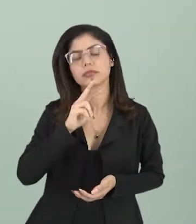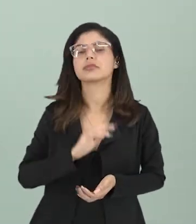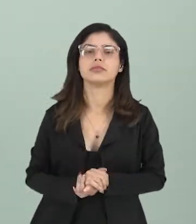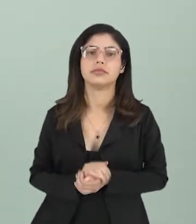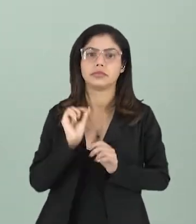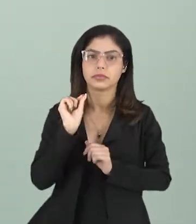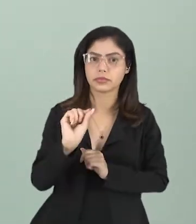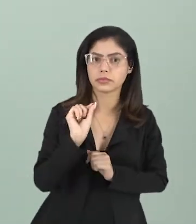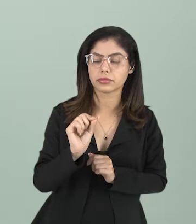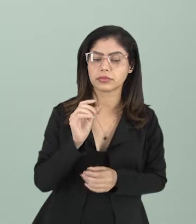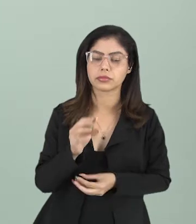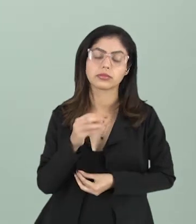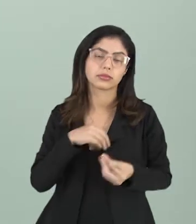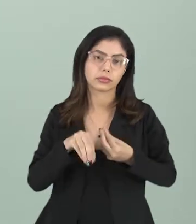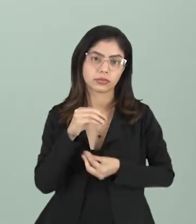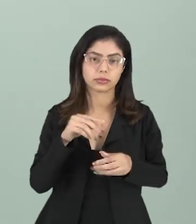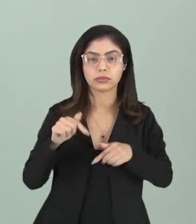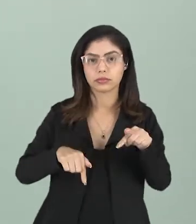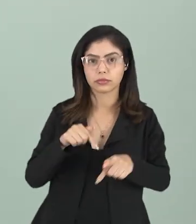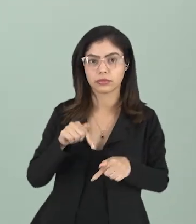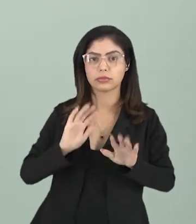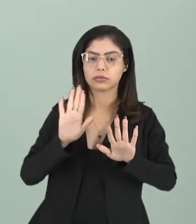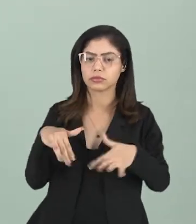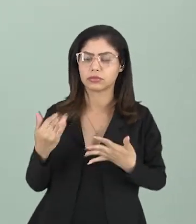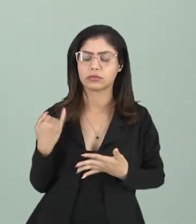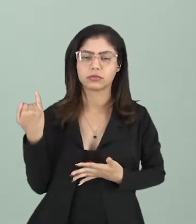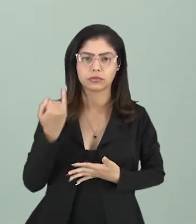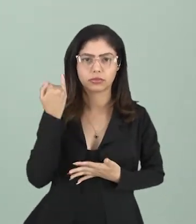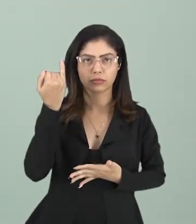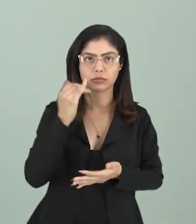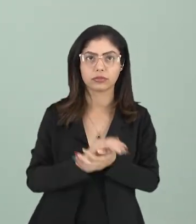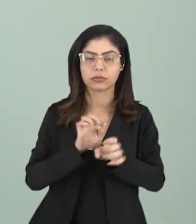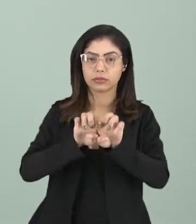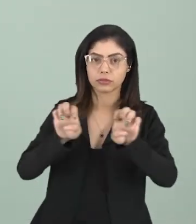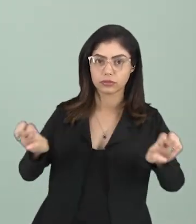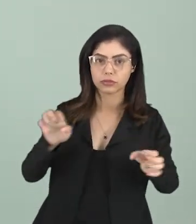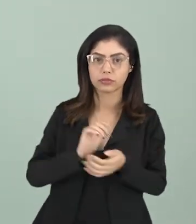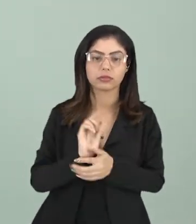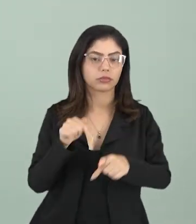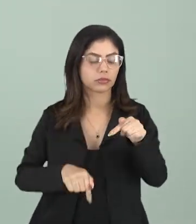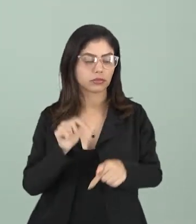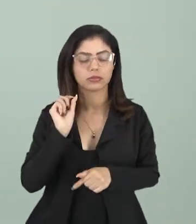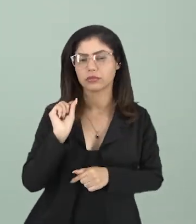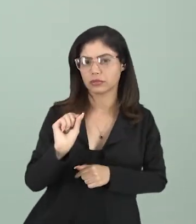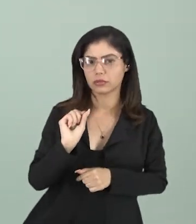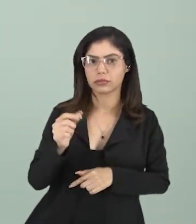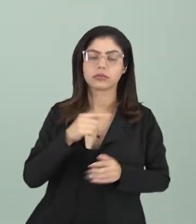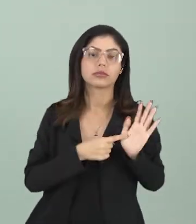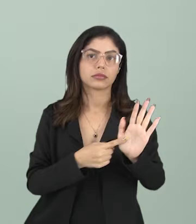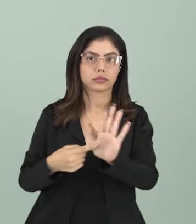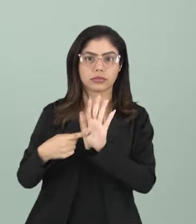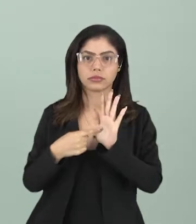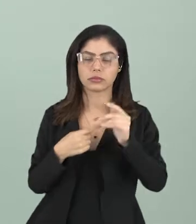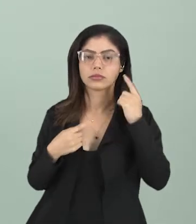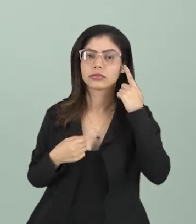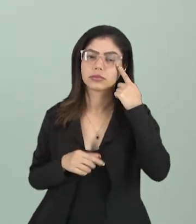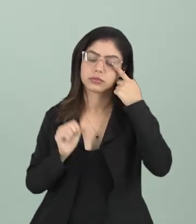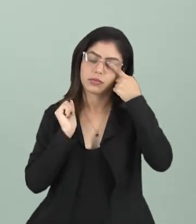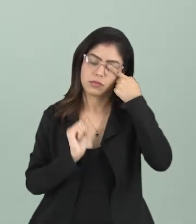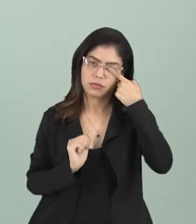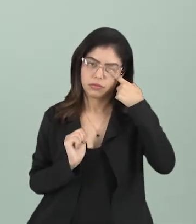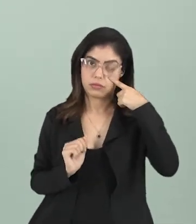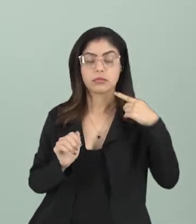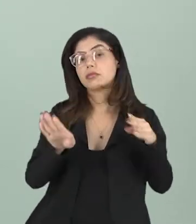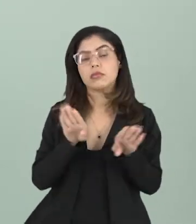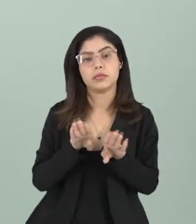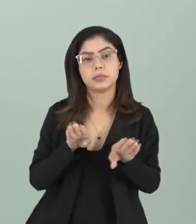o que é uma reação química, qual é a importância da equação química e o que ela representa dentro da química, o que a gente